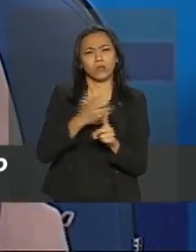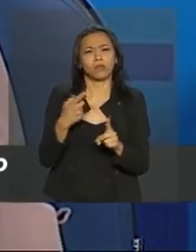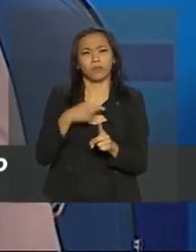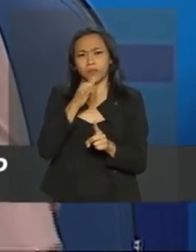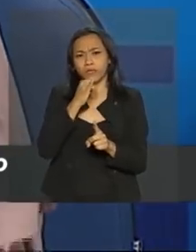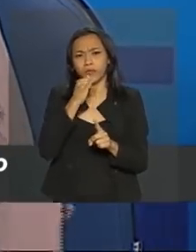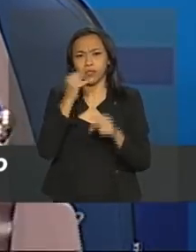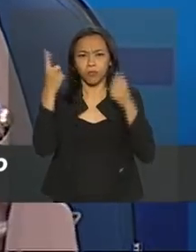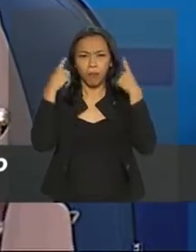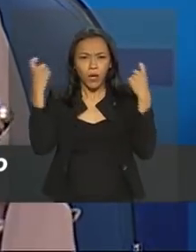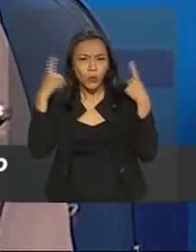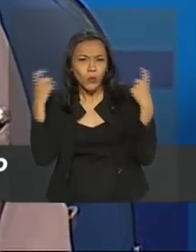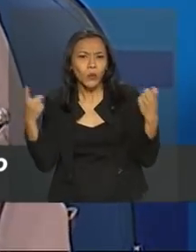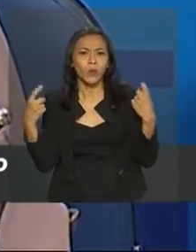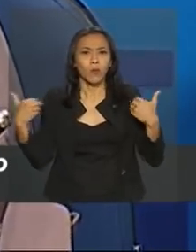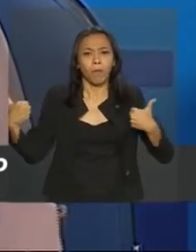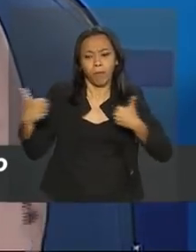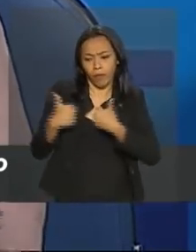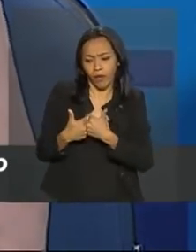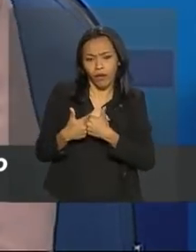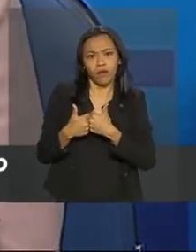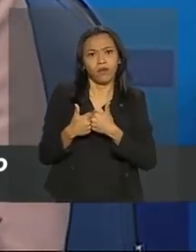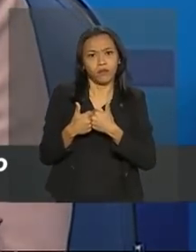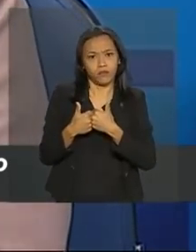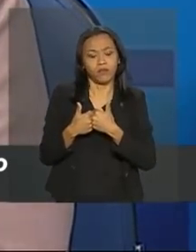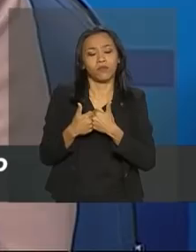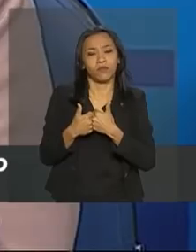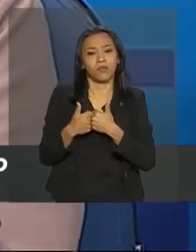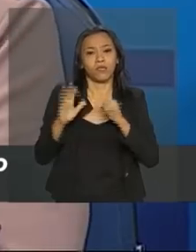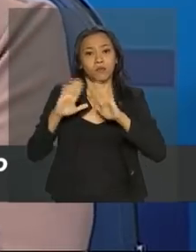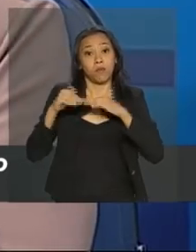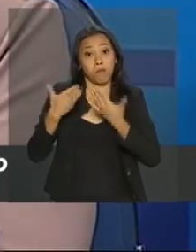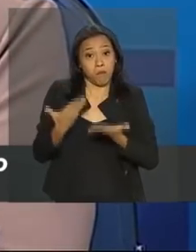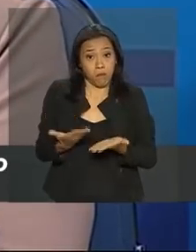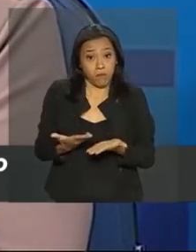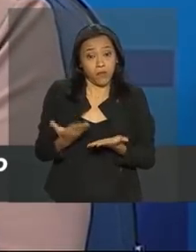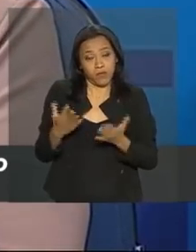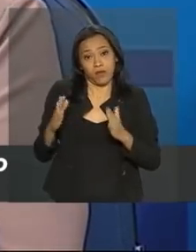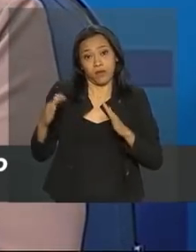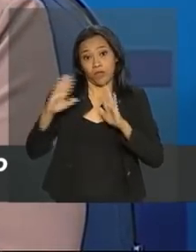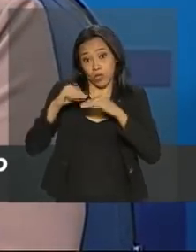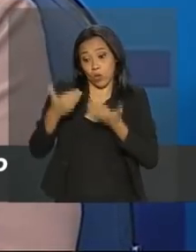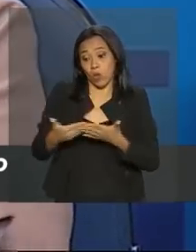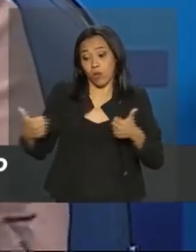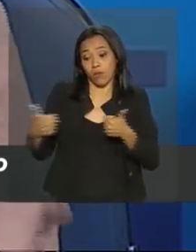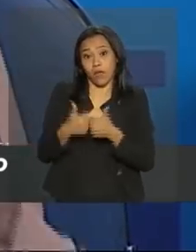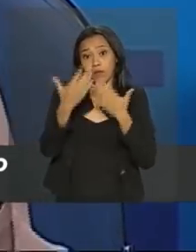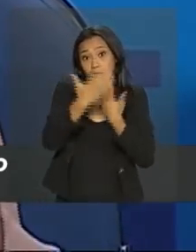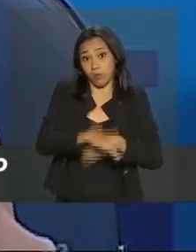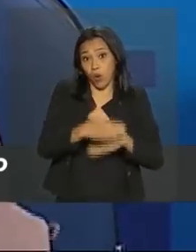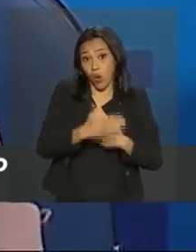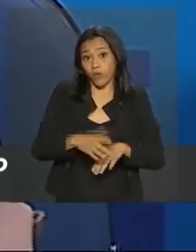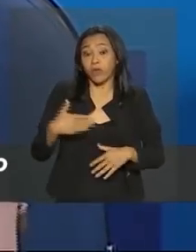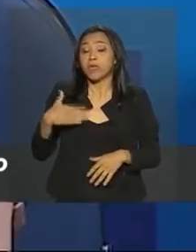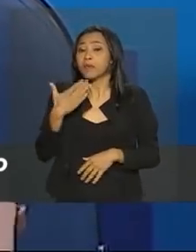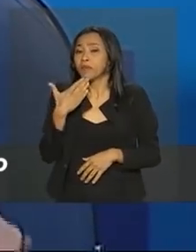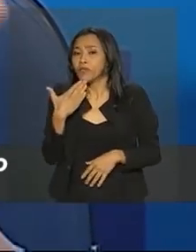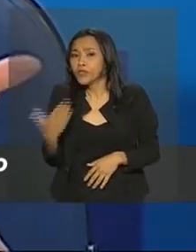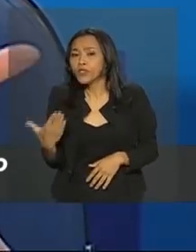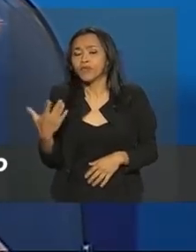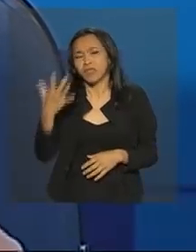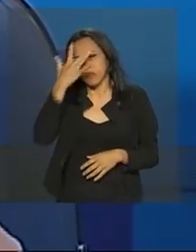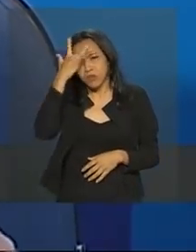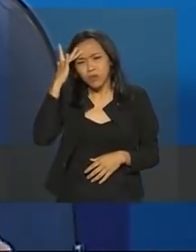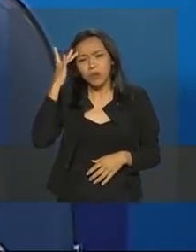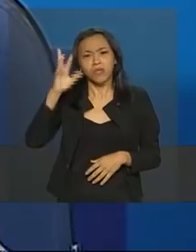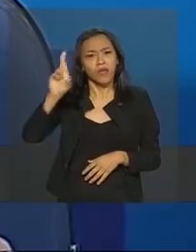né ao lado de um local de prova de aplicação de prova nós pedimos também aos promotores do evento a própria